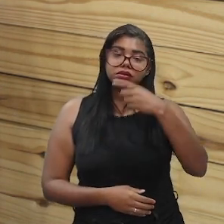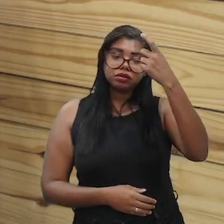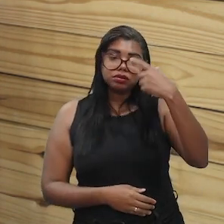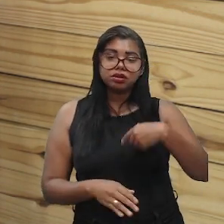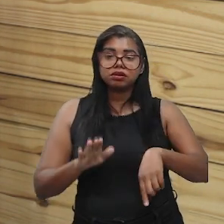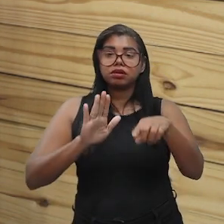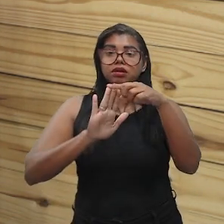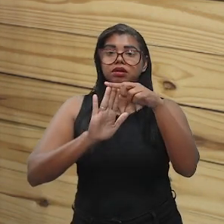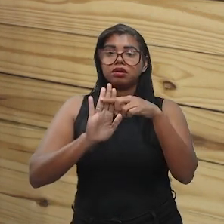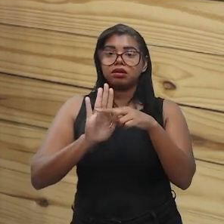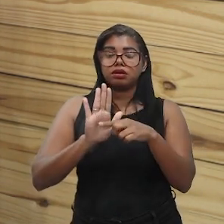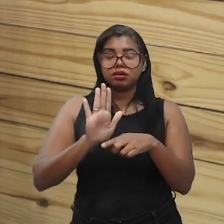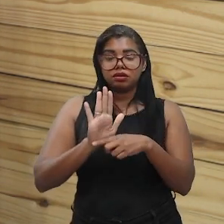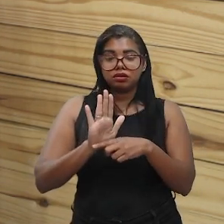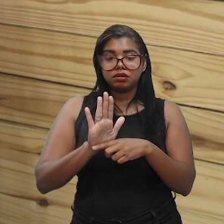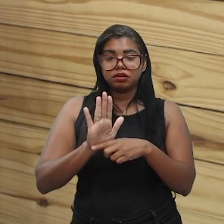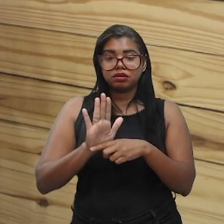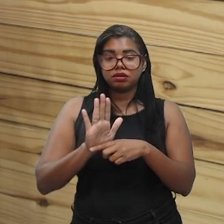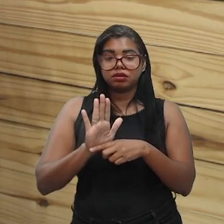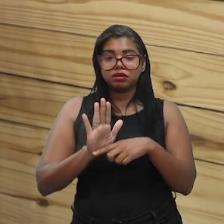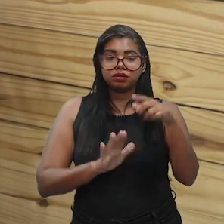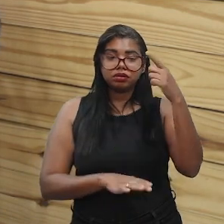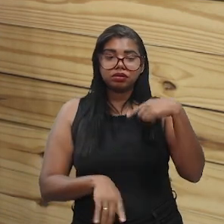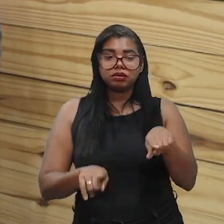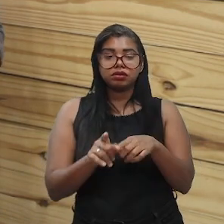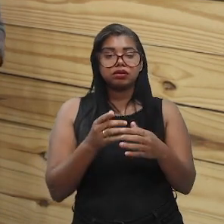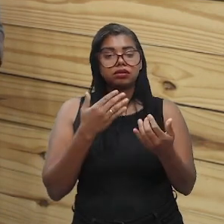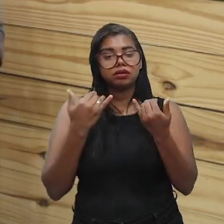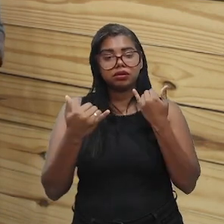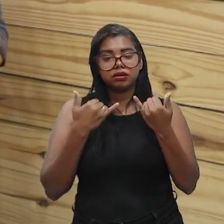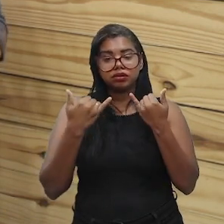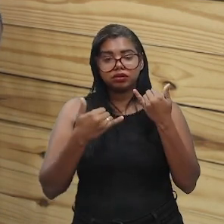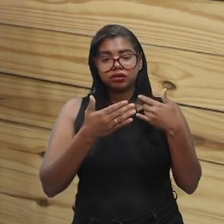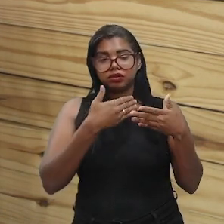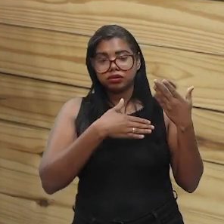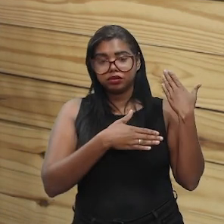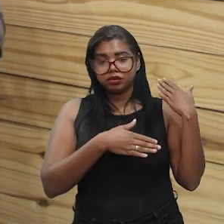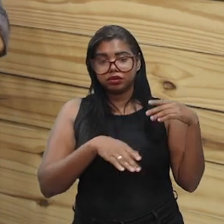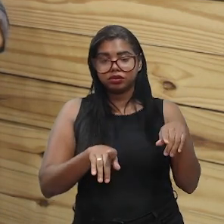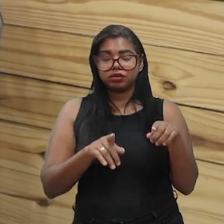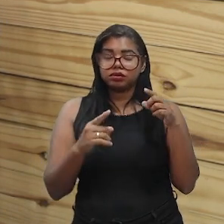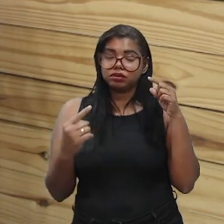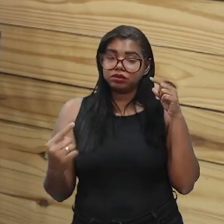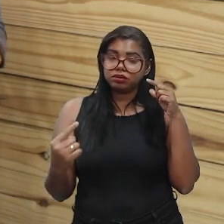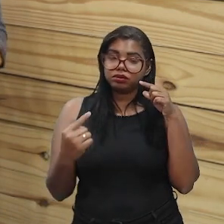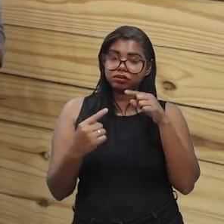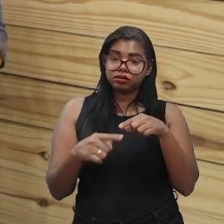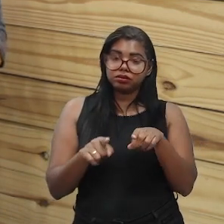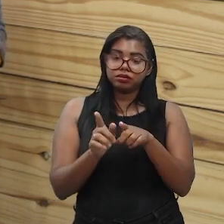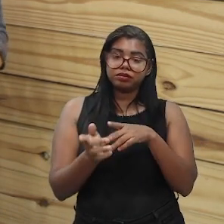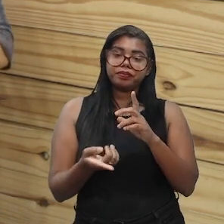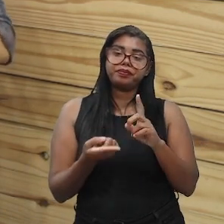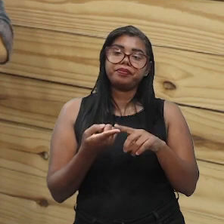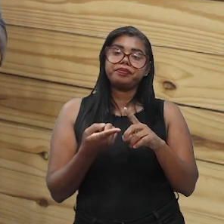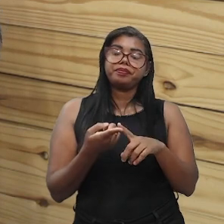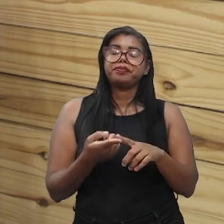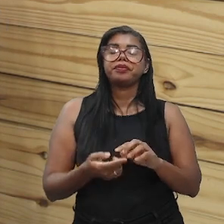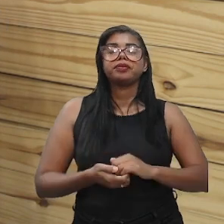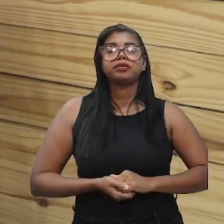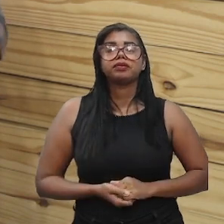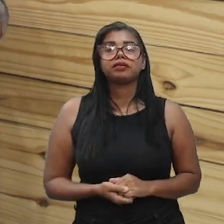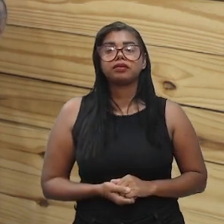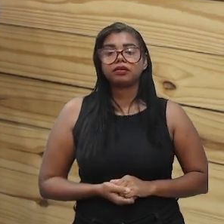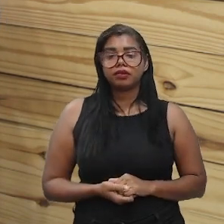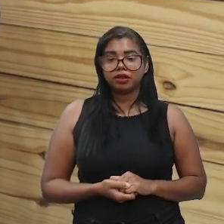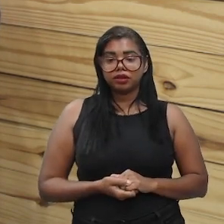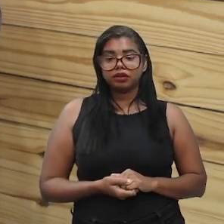planejar. Sob o ponto de vista pessoal, recai nas informações anteriores, de metas, objetivos. Não é? Então,